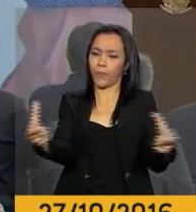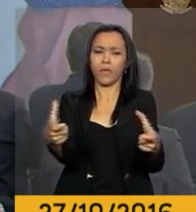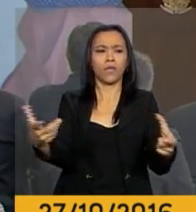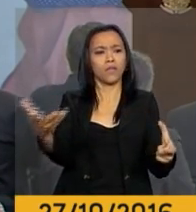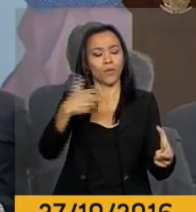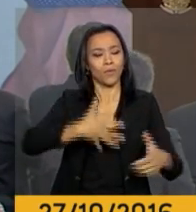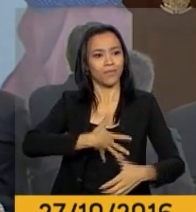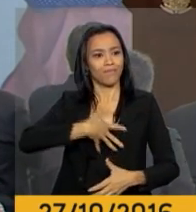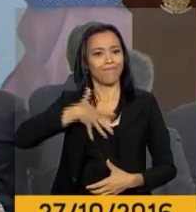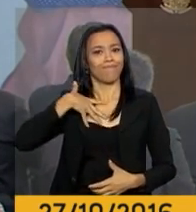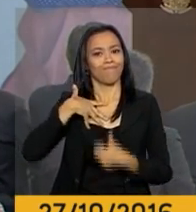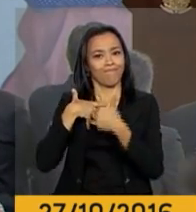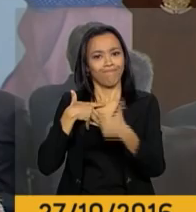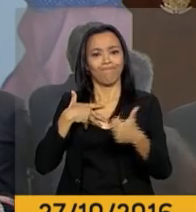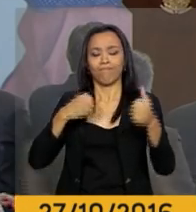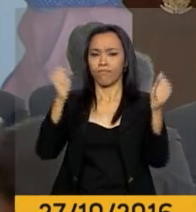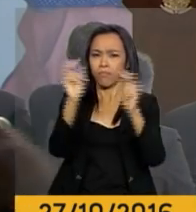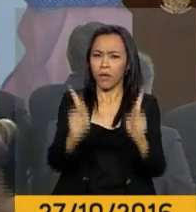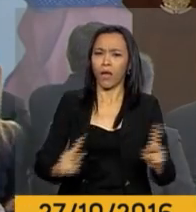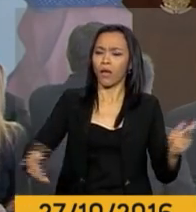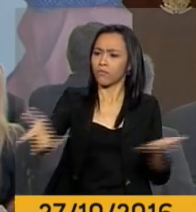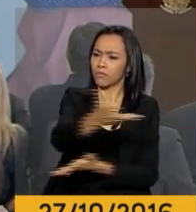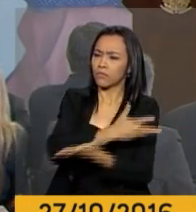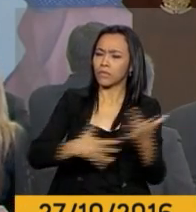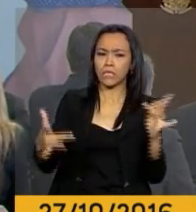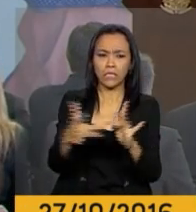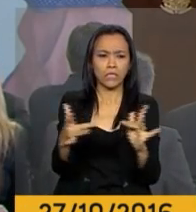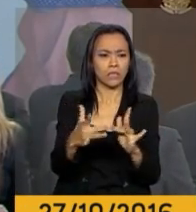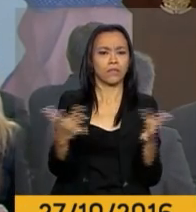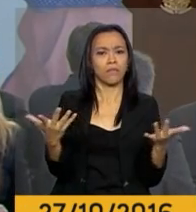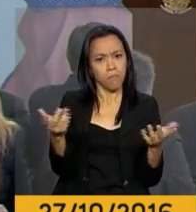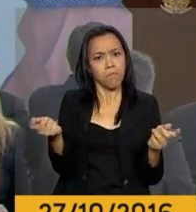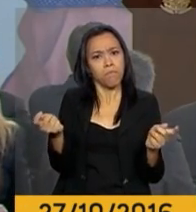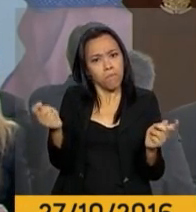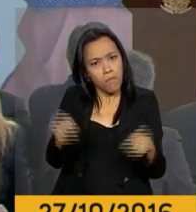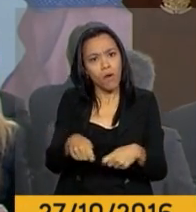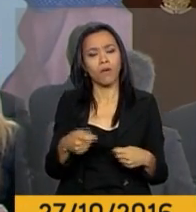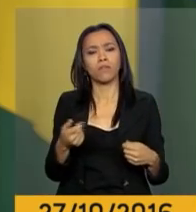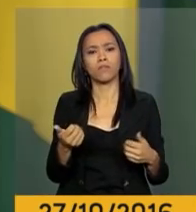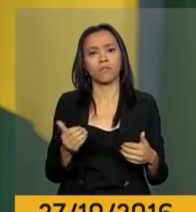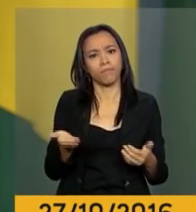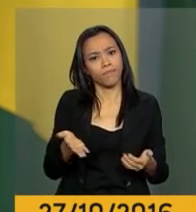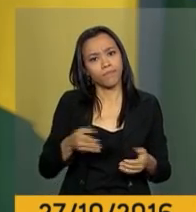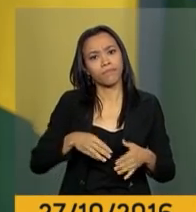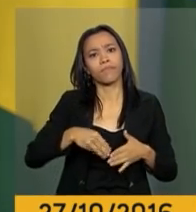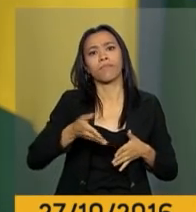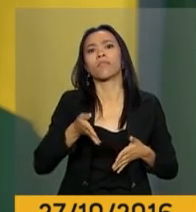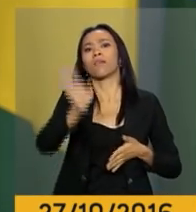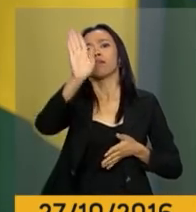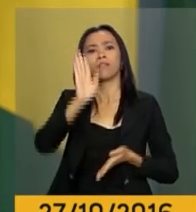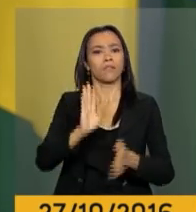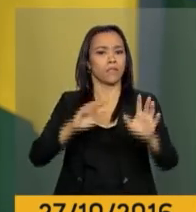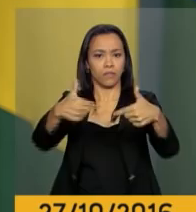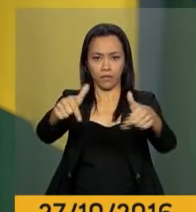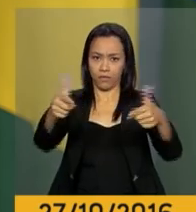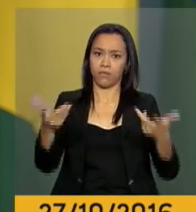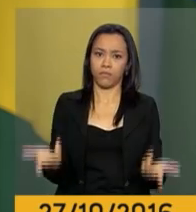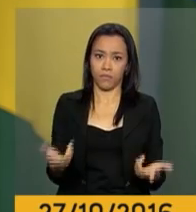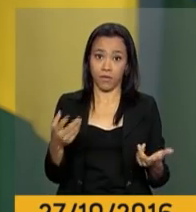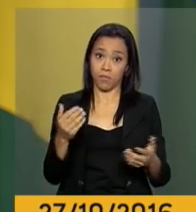reunidos, pacificados, entrosados, possam trabalhar pelo nosso